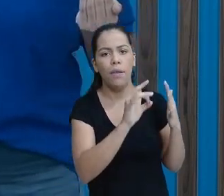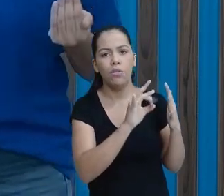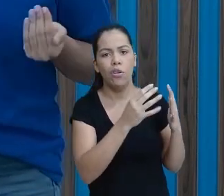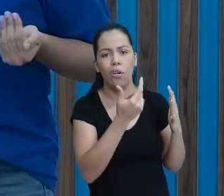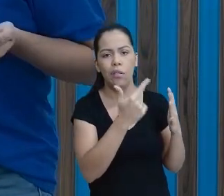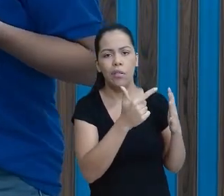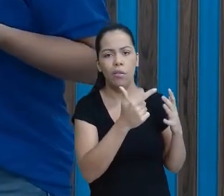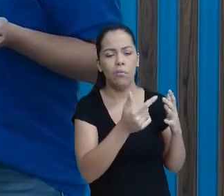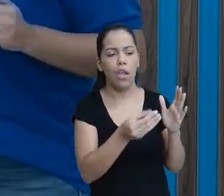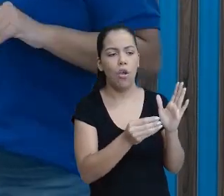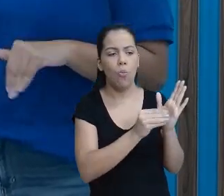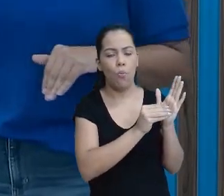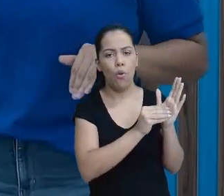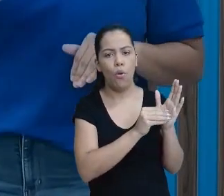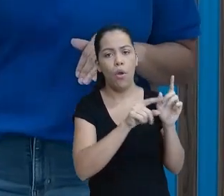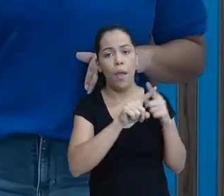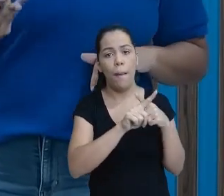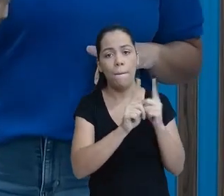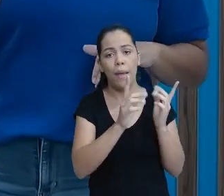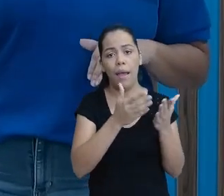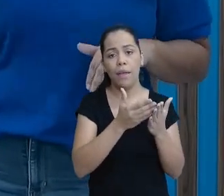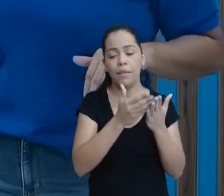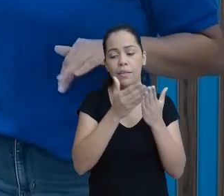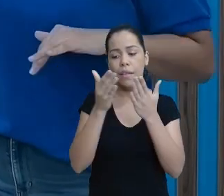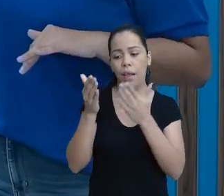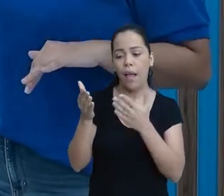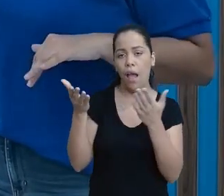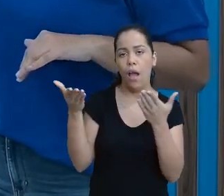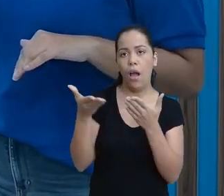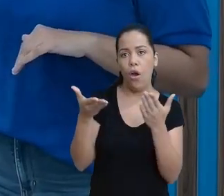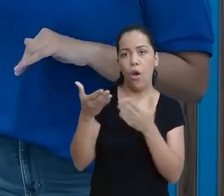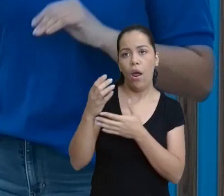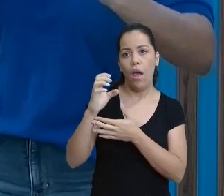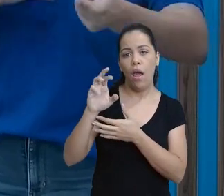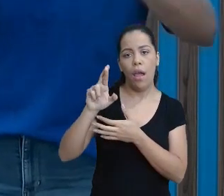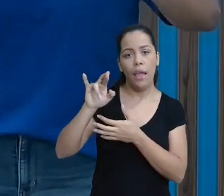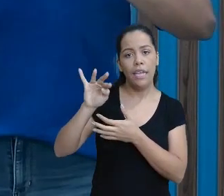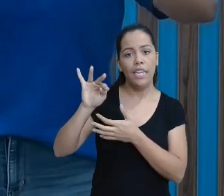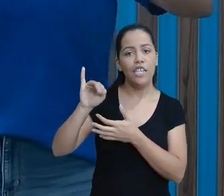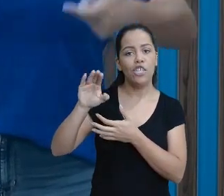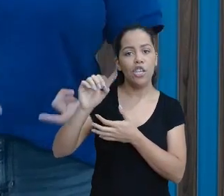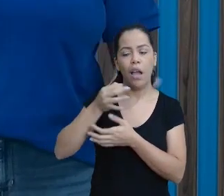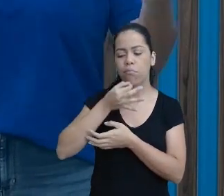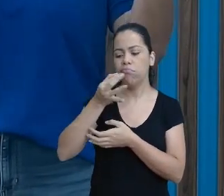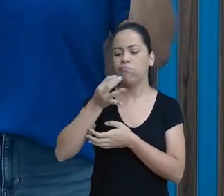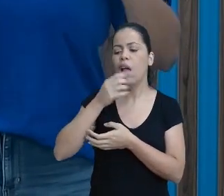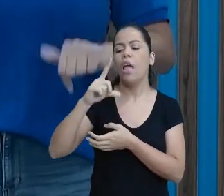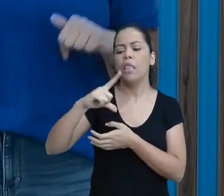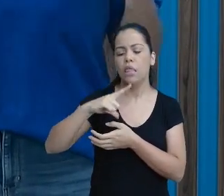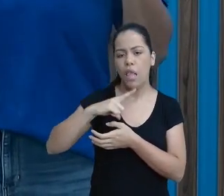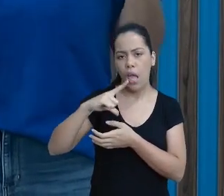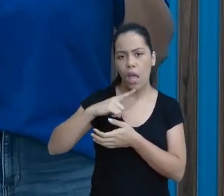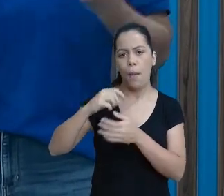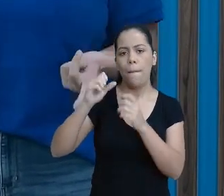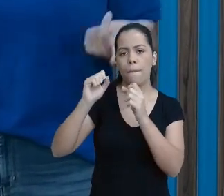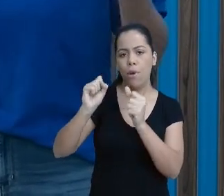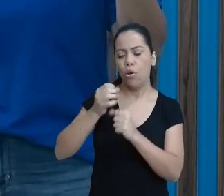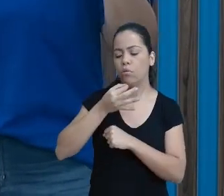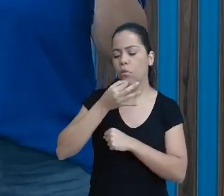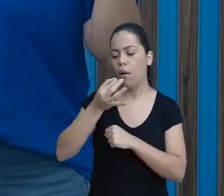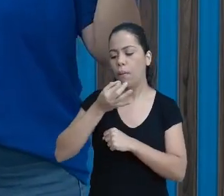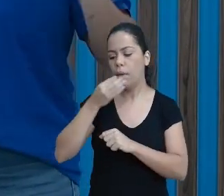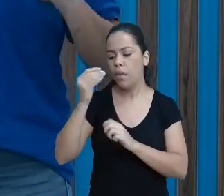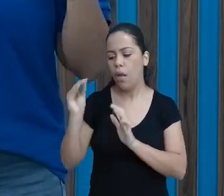espaço nisso. Na crítica, que é a que a gente está vendo, a gente tem espaço para esse diálogo da voz do resenhista com a